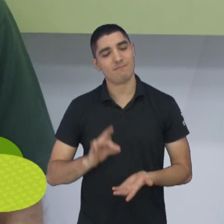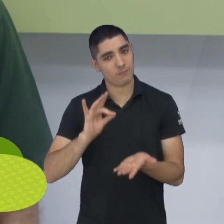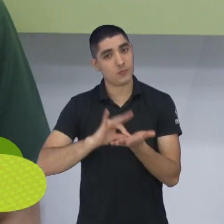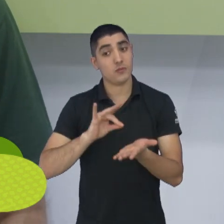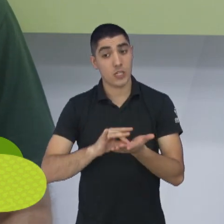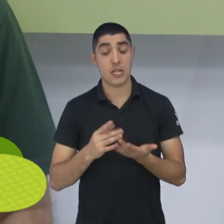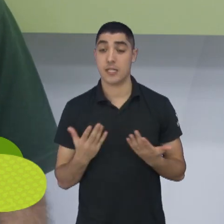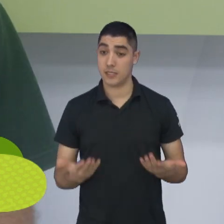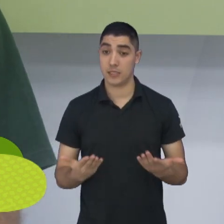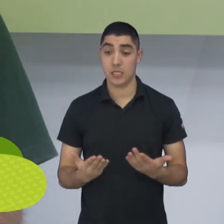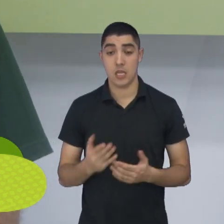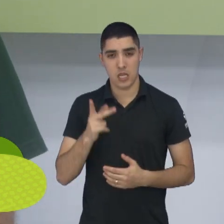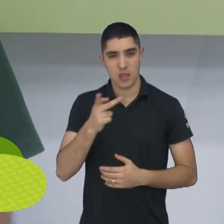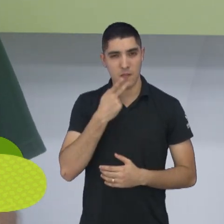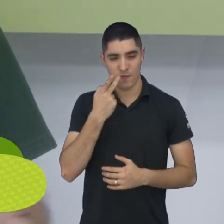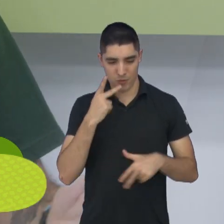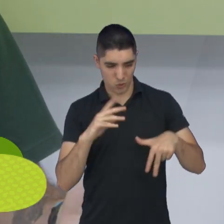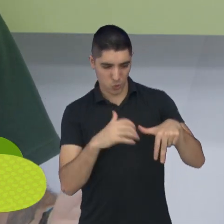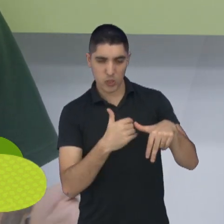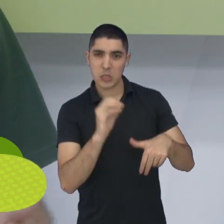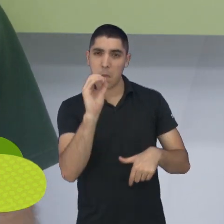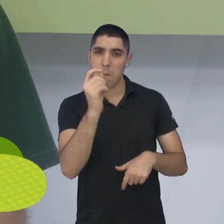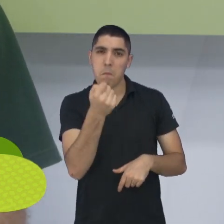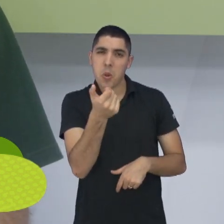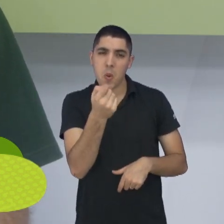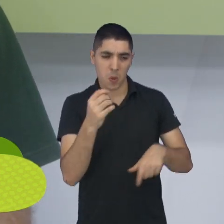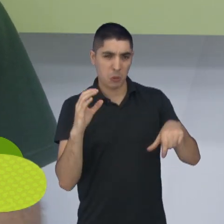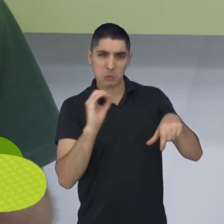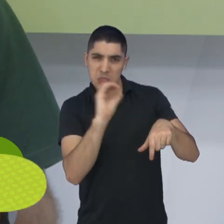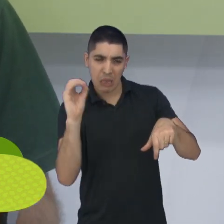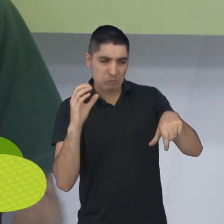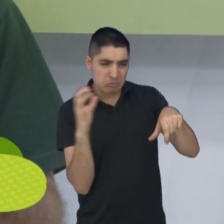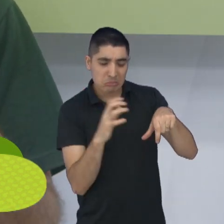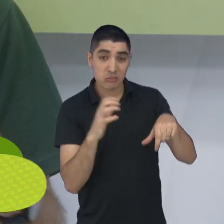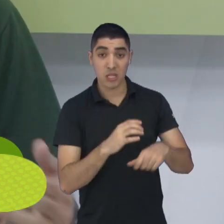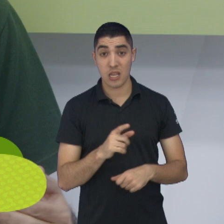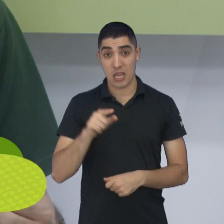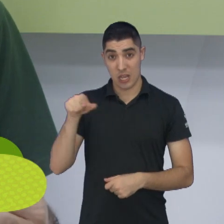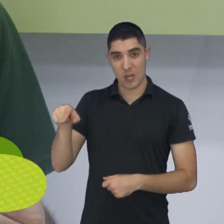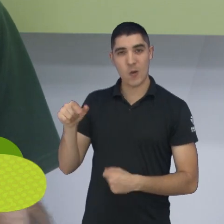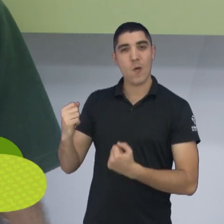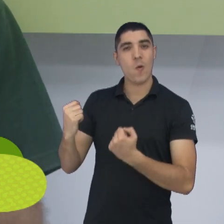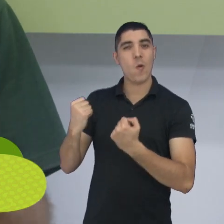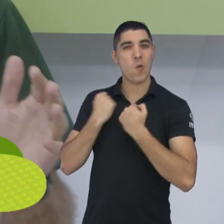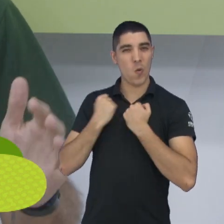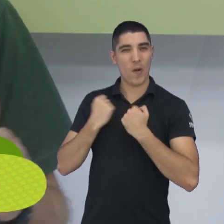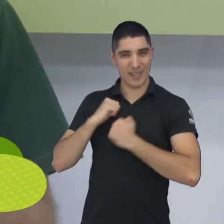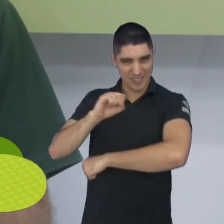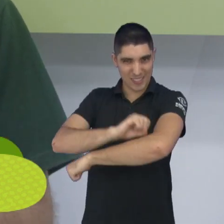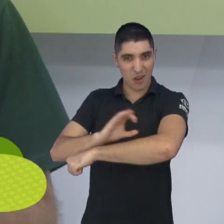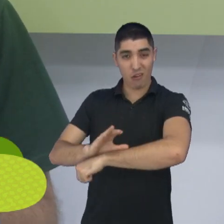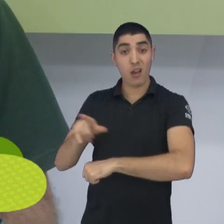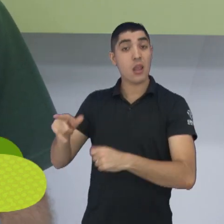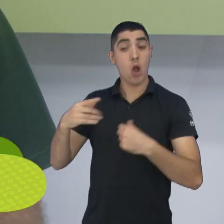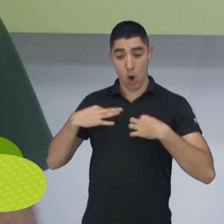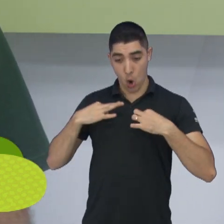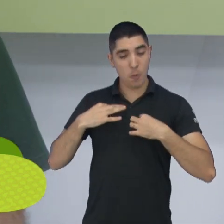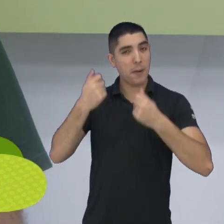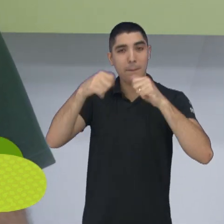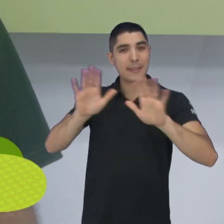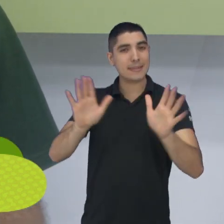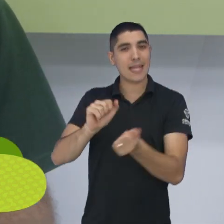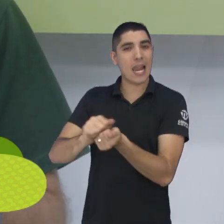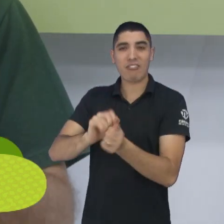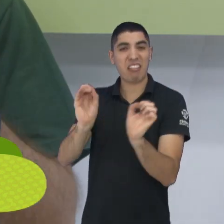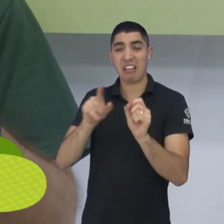você falou que o Joseense não atacou, o goleiro do São Carlense, se quiser jogar com o mesmo uniforme, não precisa nem mandar lavar, menos trabalho para o roupeiro